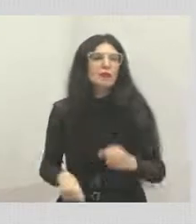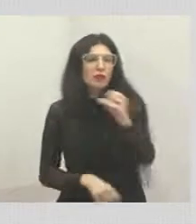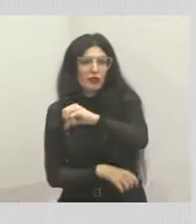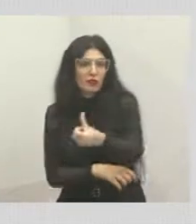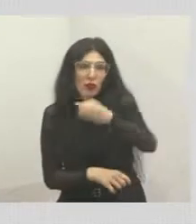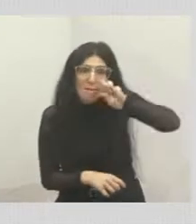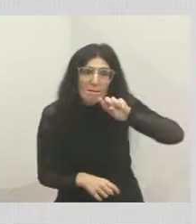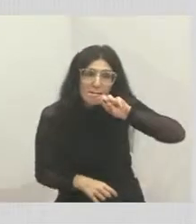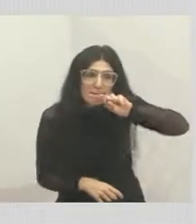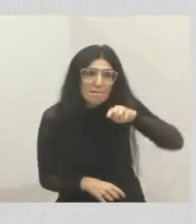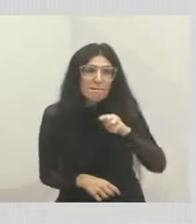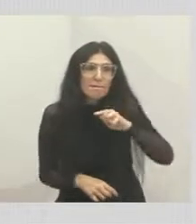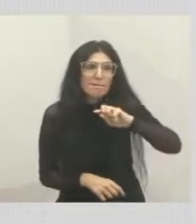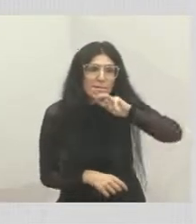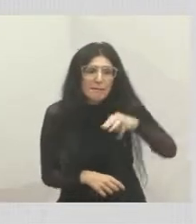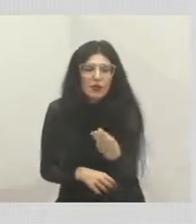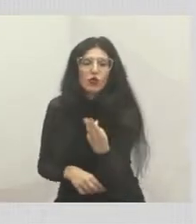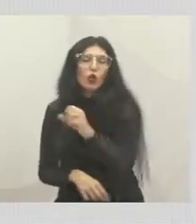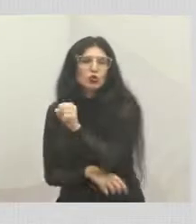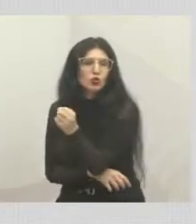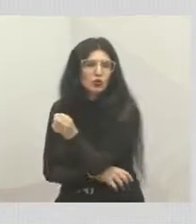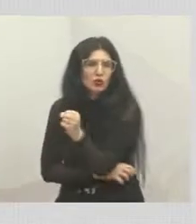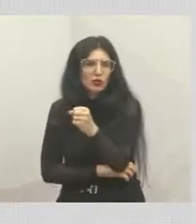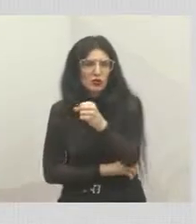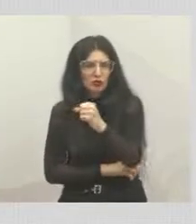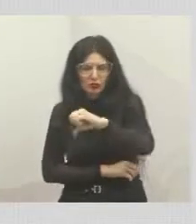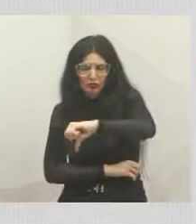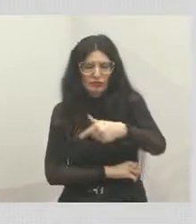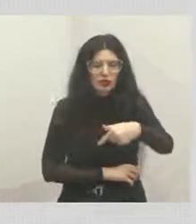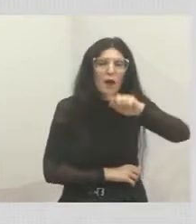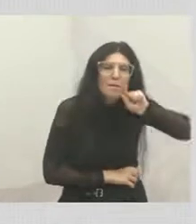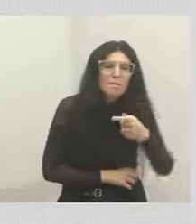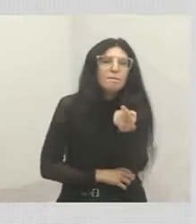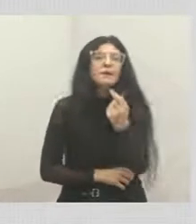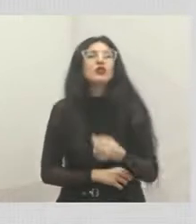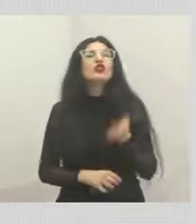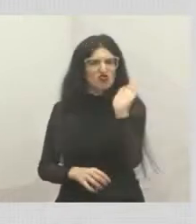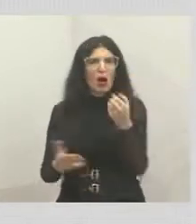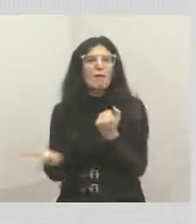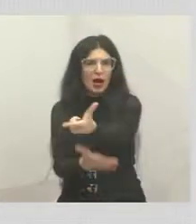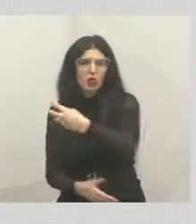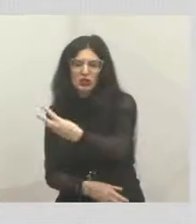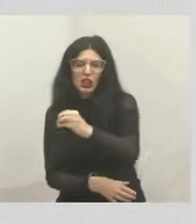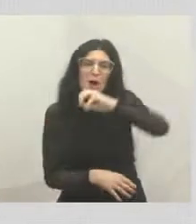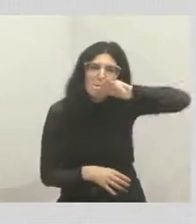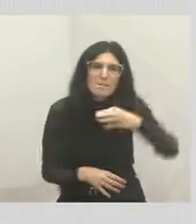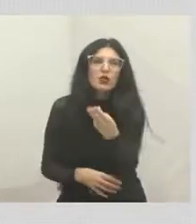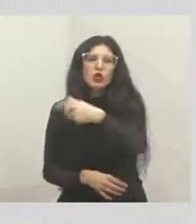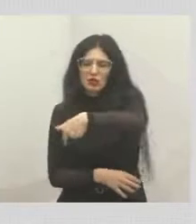96.897.000 e liquidada até o segundo quadrimestre 30.700.000, a um percentual de